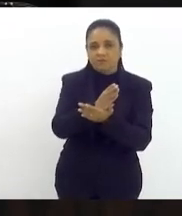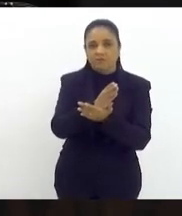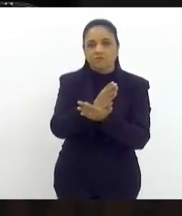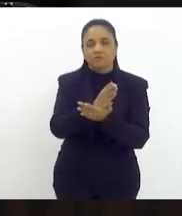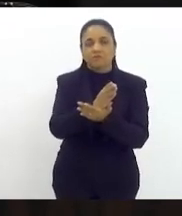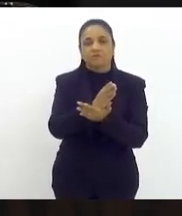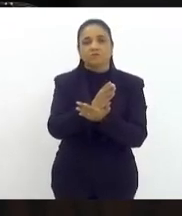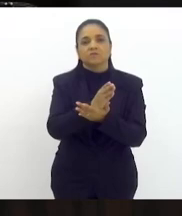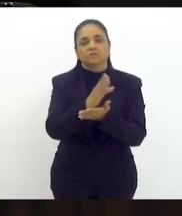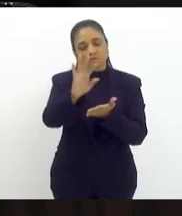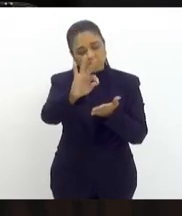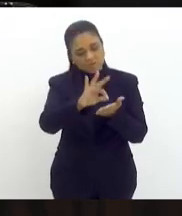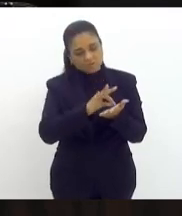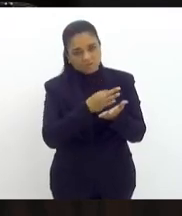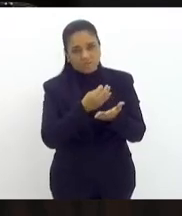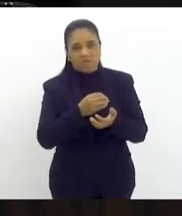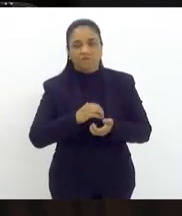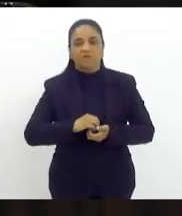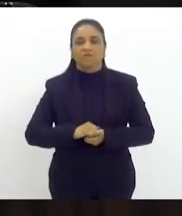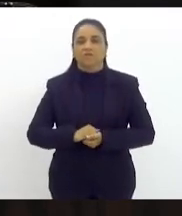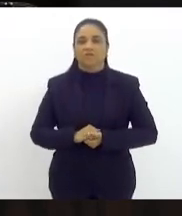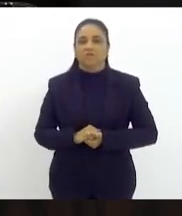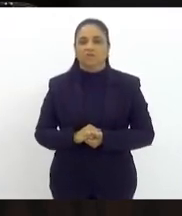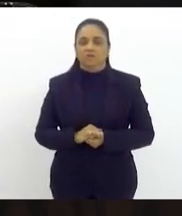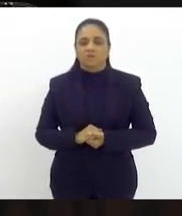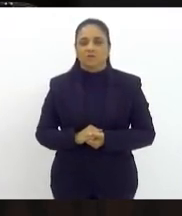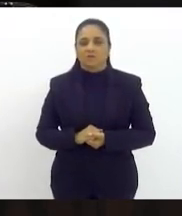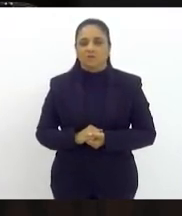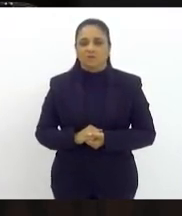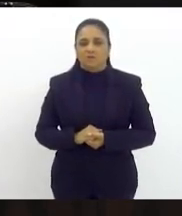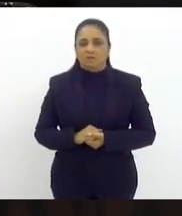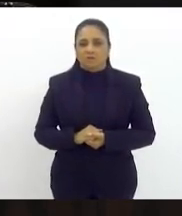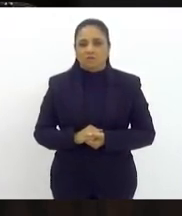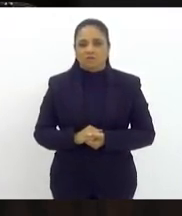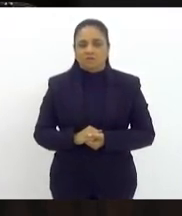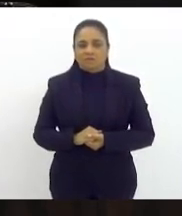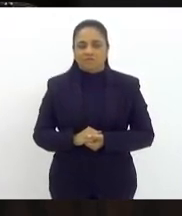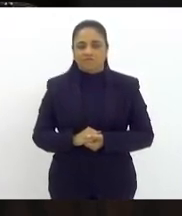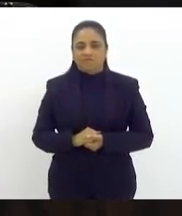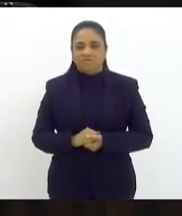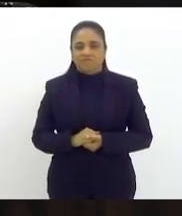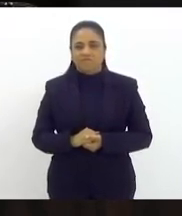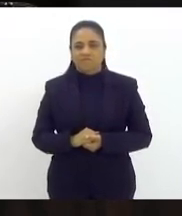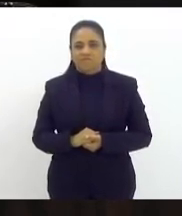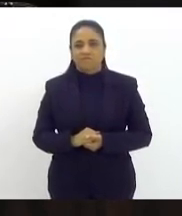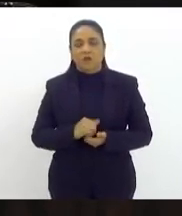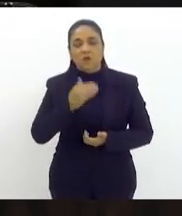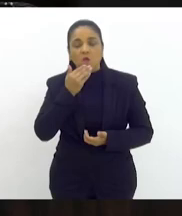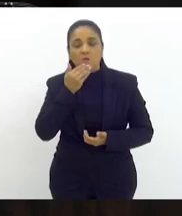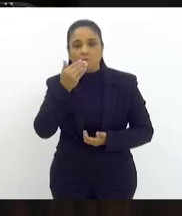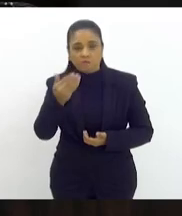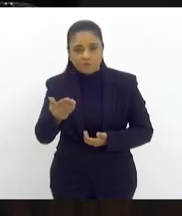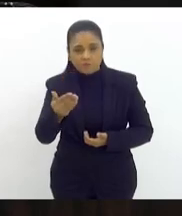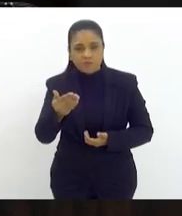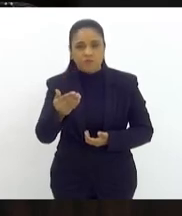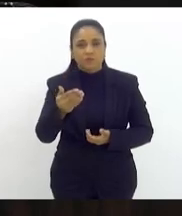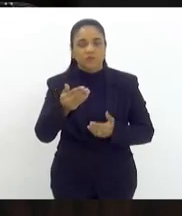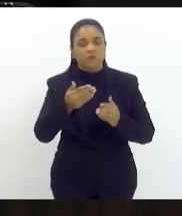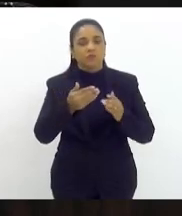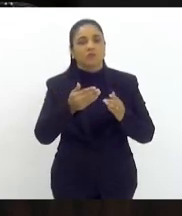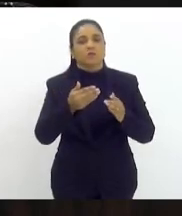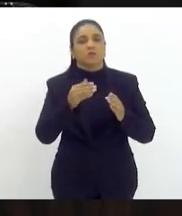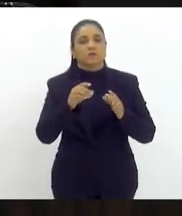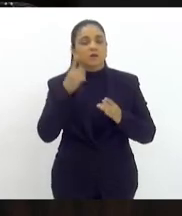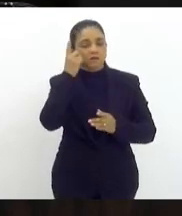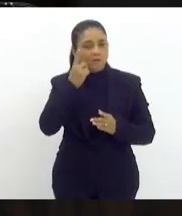autógrafo. Esse aí é para retirar. A pedido da autora, vamos retirar o projeto